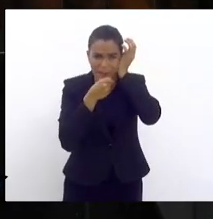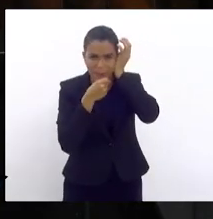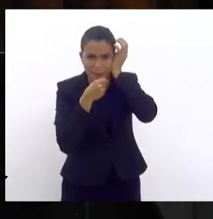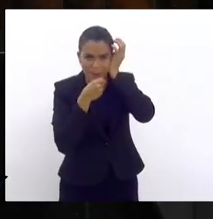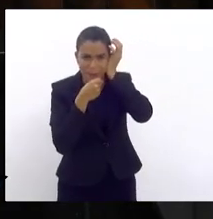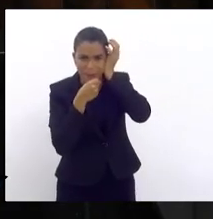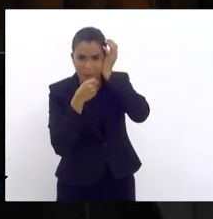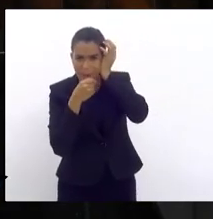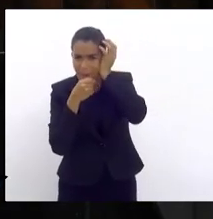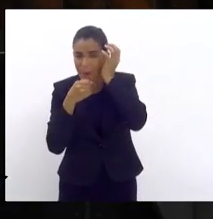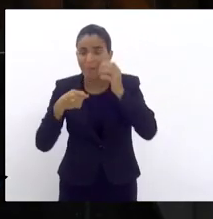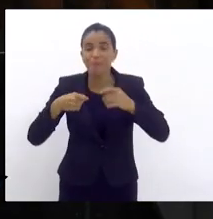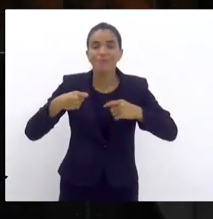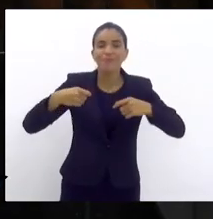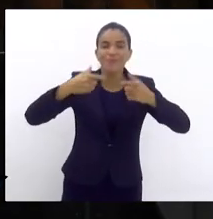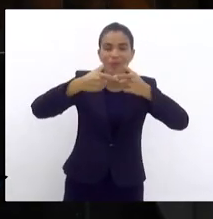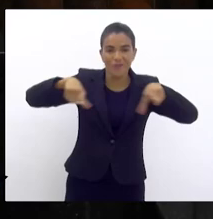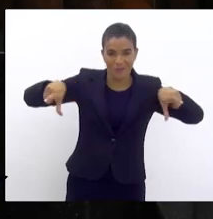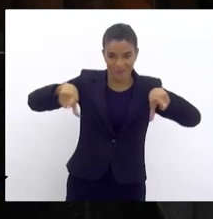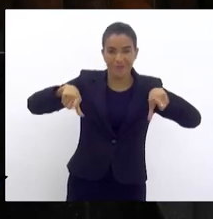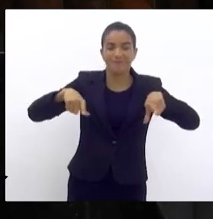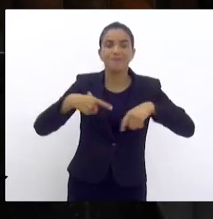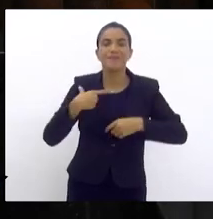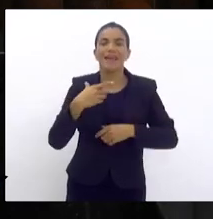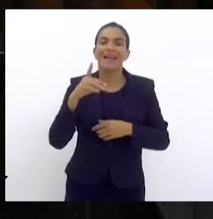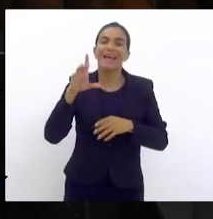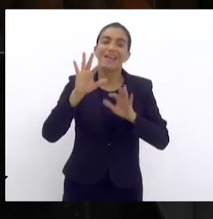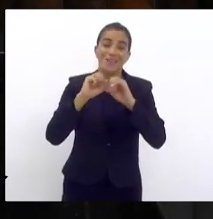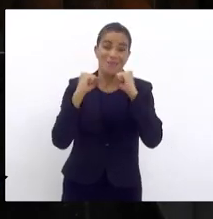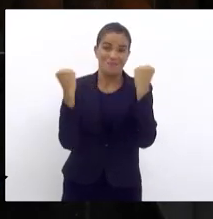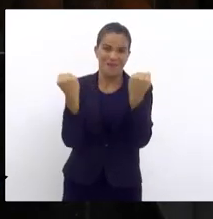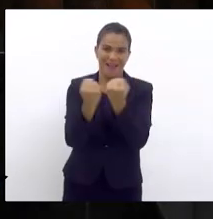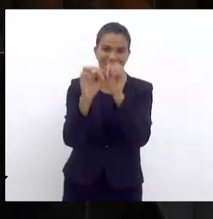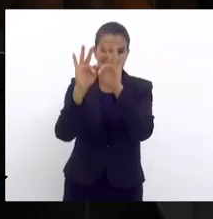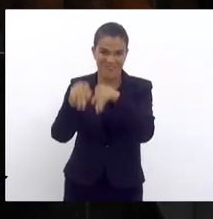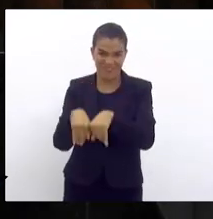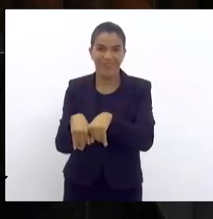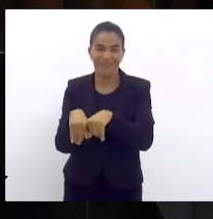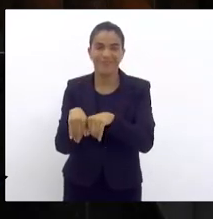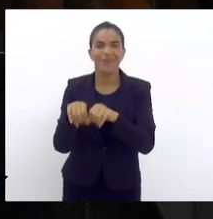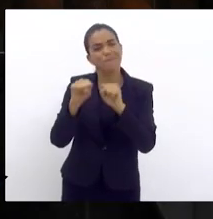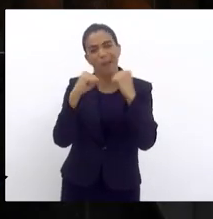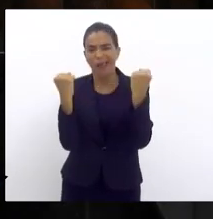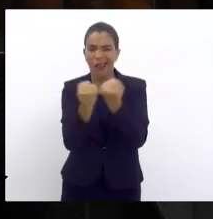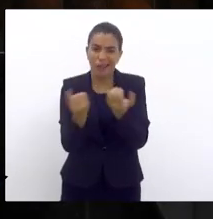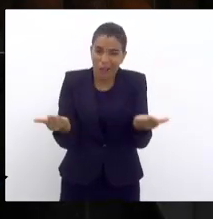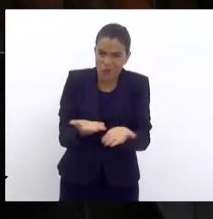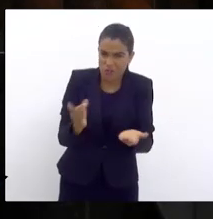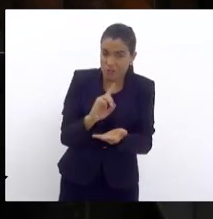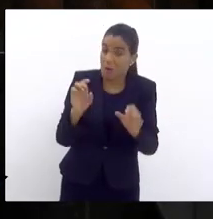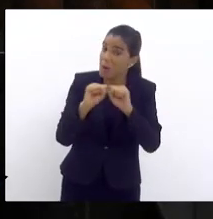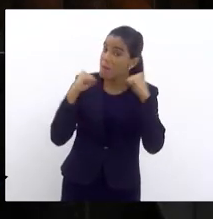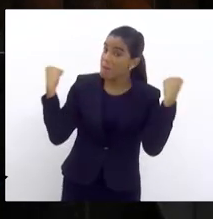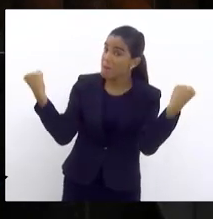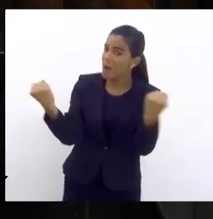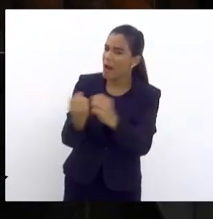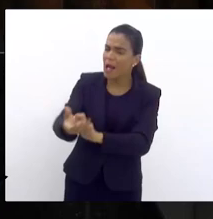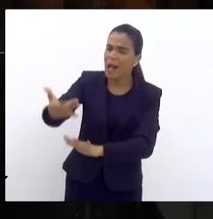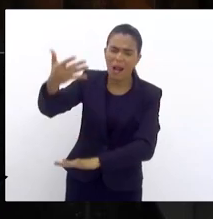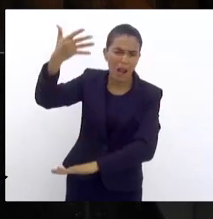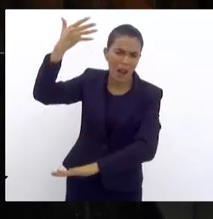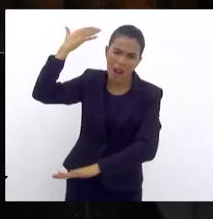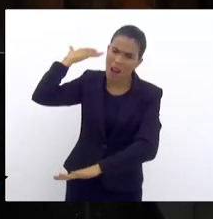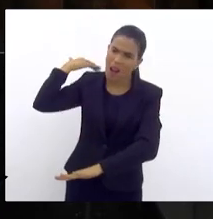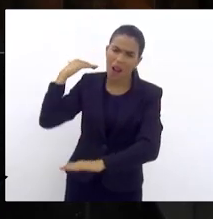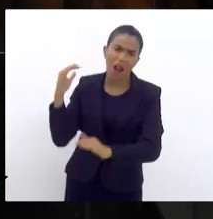usavam em relação ao Maracanã depois que terminava um jogo no Maracanã de hoje não o Maracanã antes